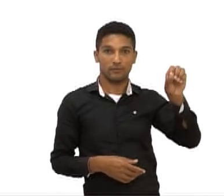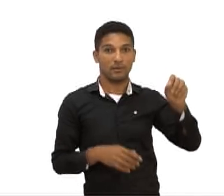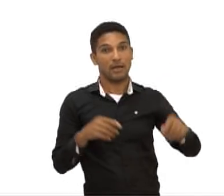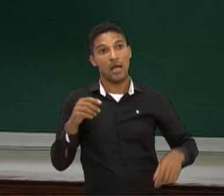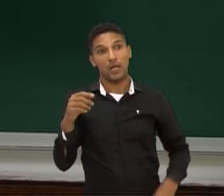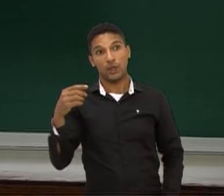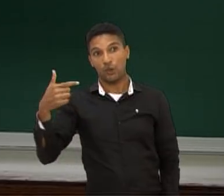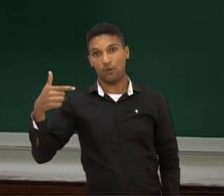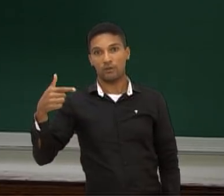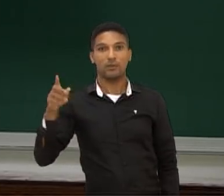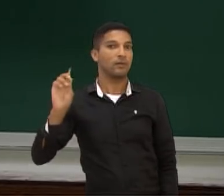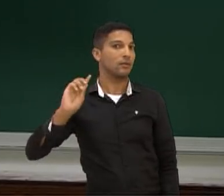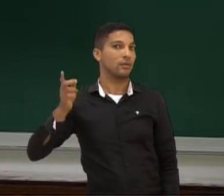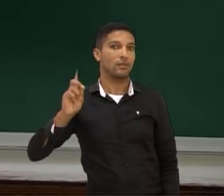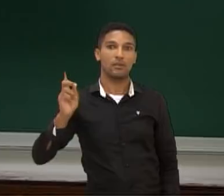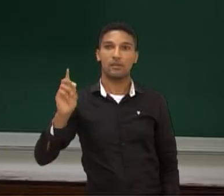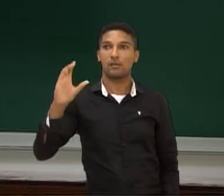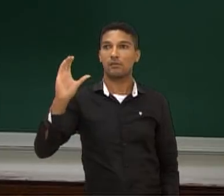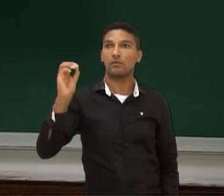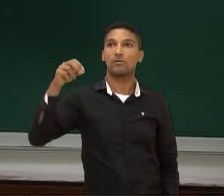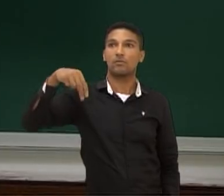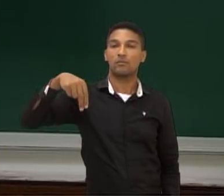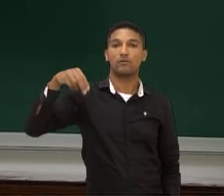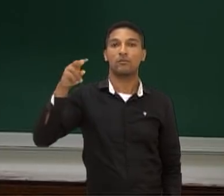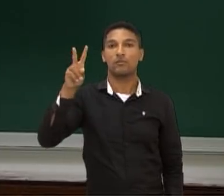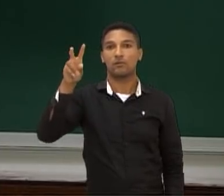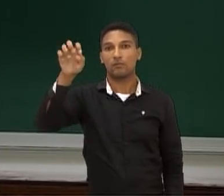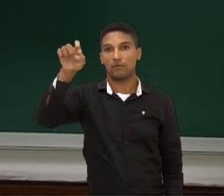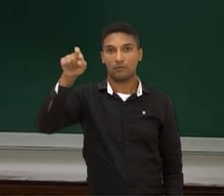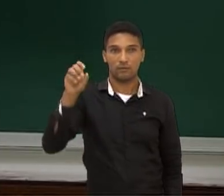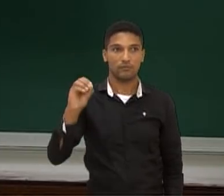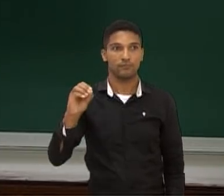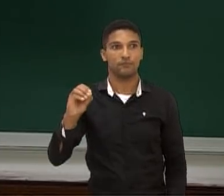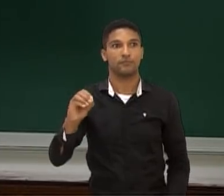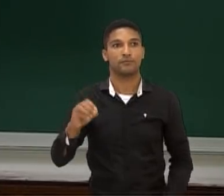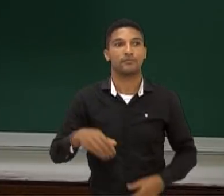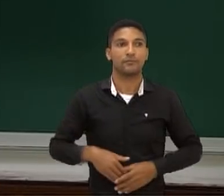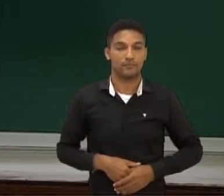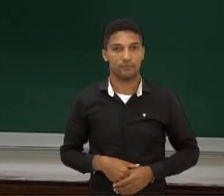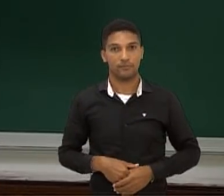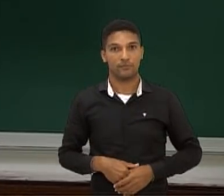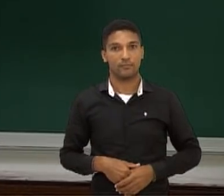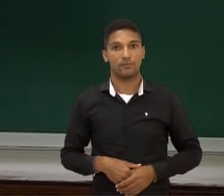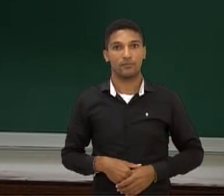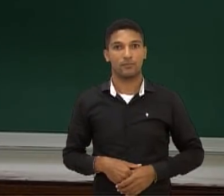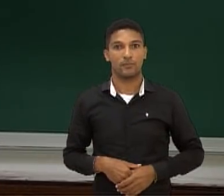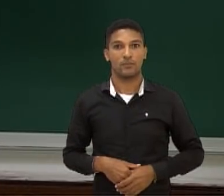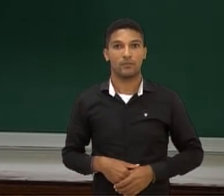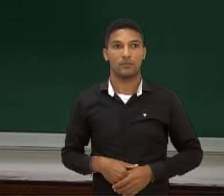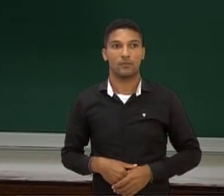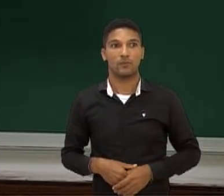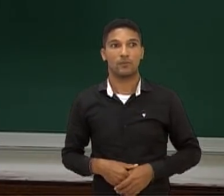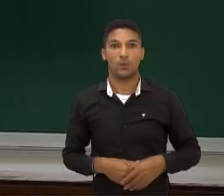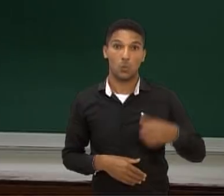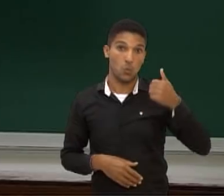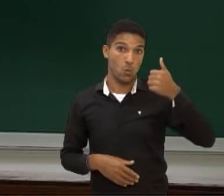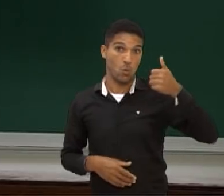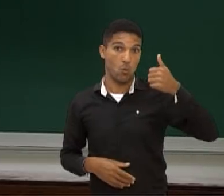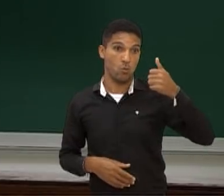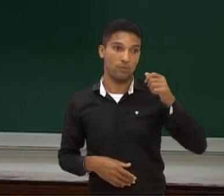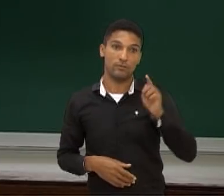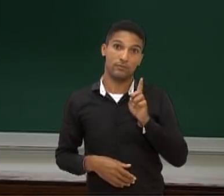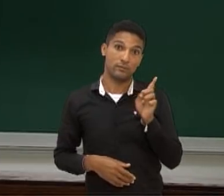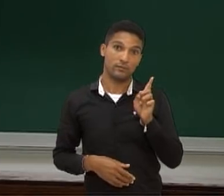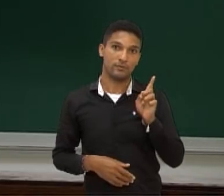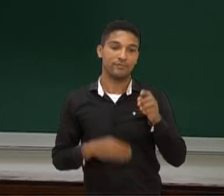professora falou, tá bom? Então, isso não ocorre porque o segmento está totalmente contido. Mas totalmente contido, professora? Olha